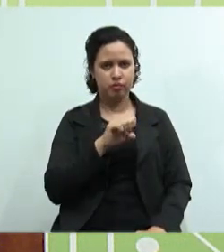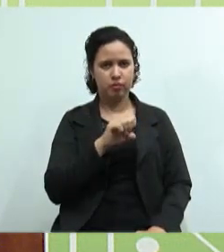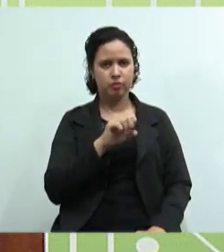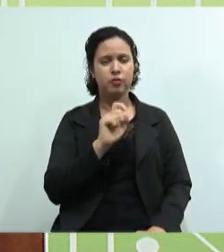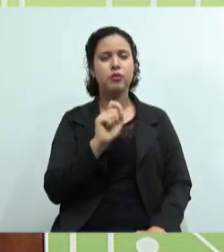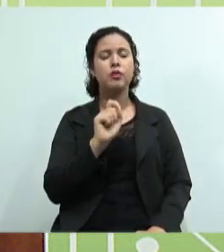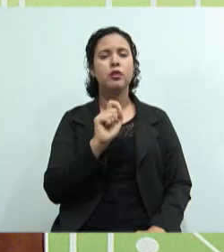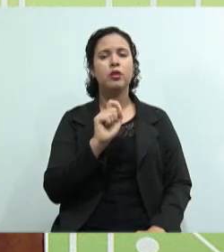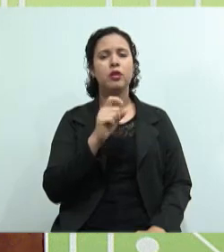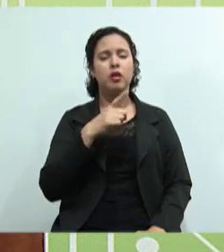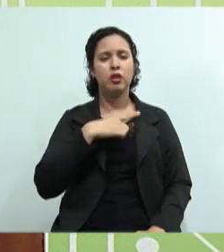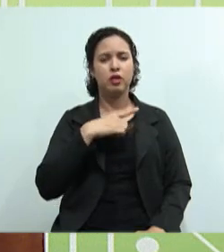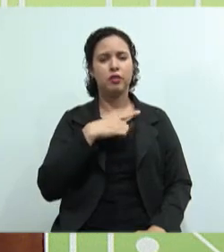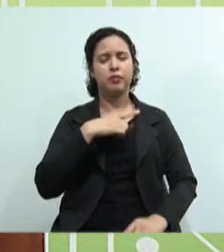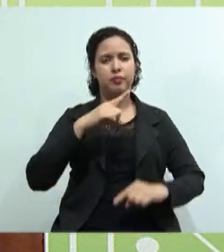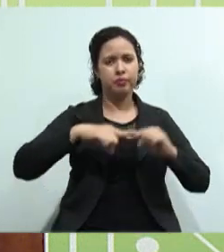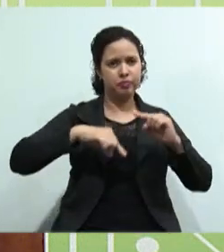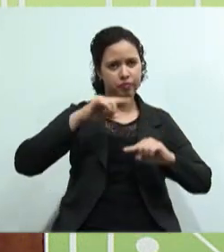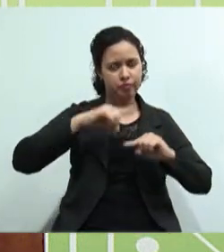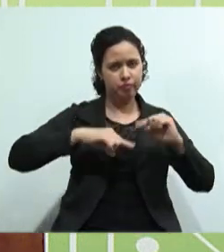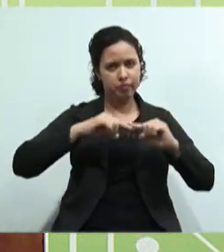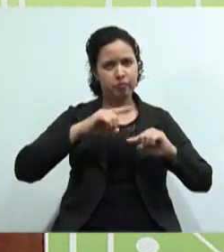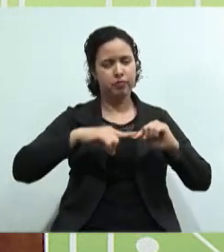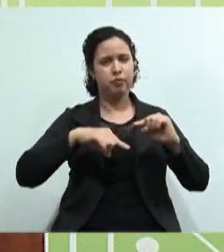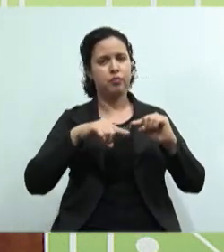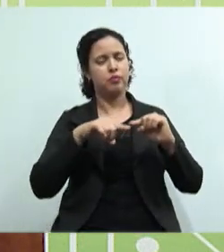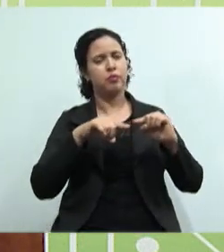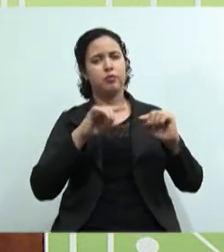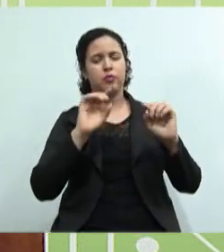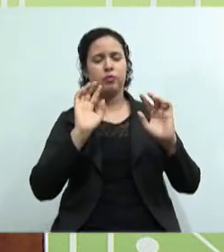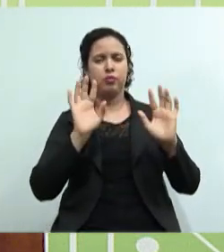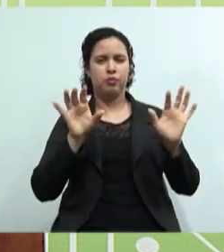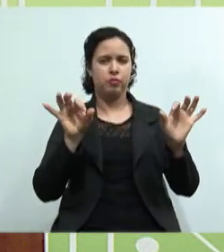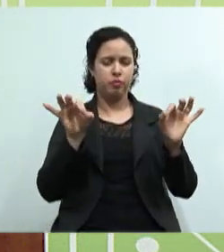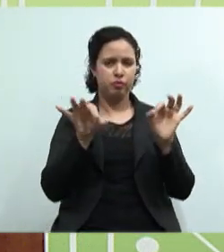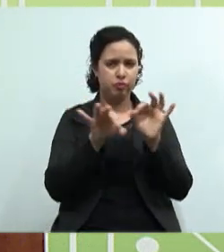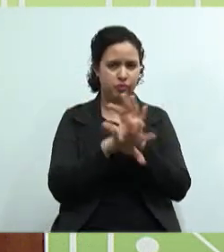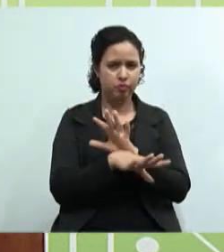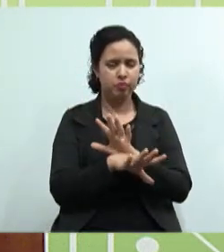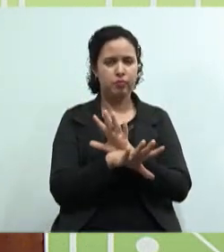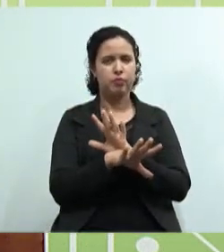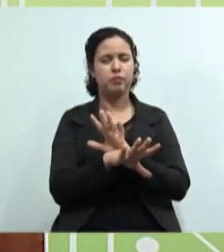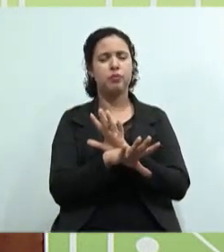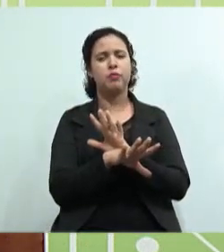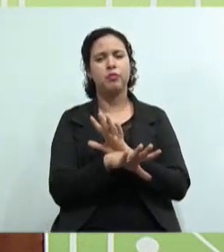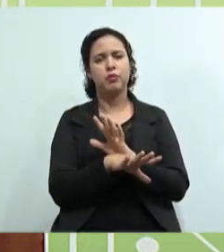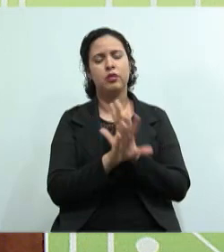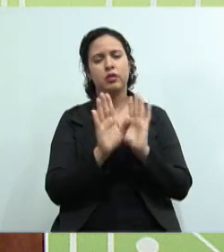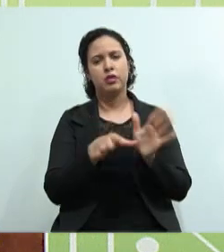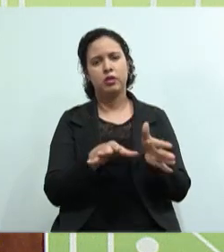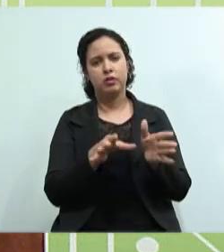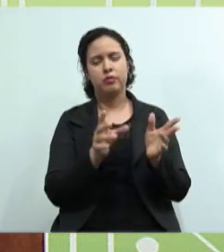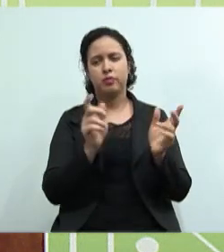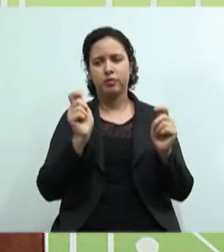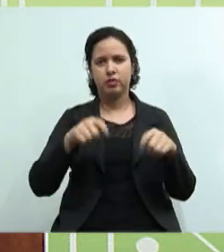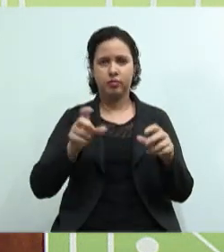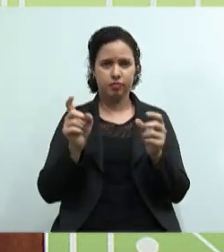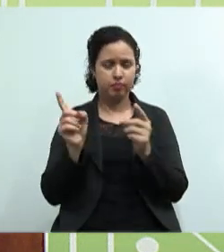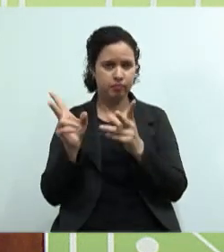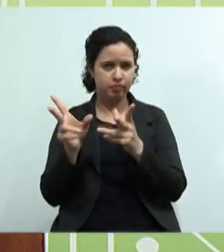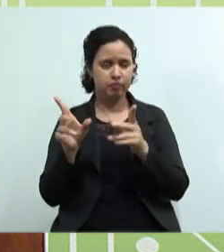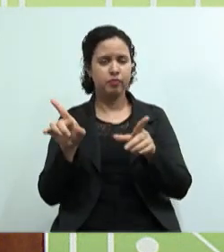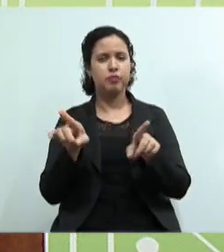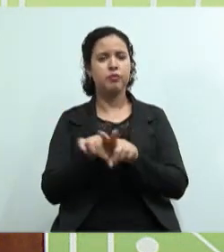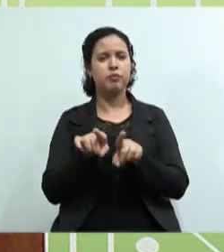de produtos acabados, que são aqueles produtos que nós já elaboramos, está pronto para a venda, e